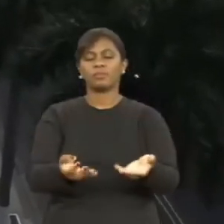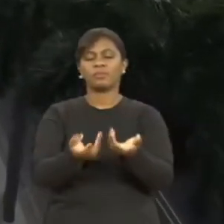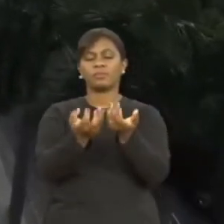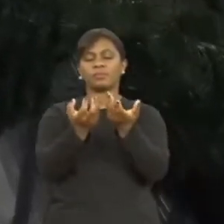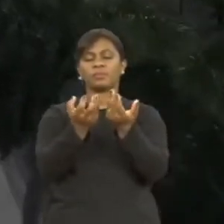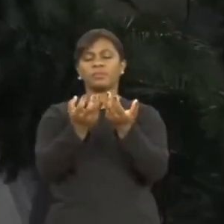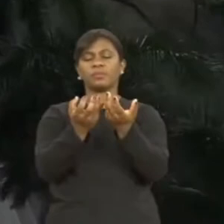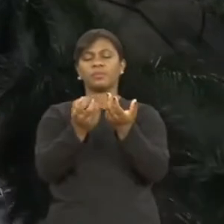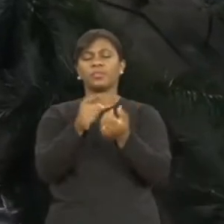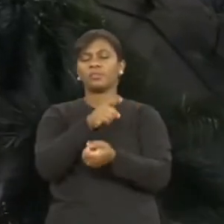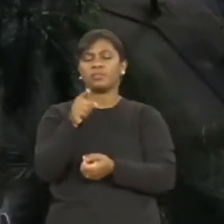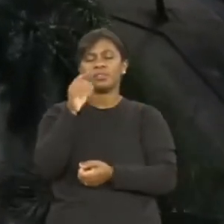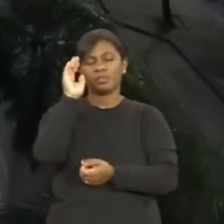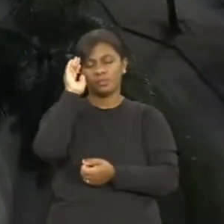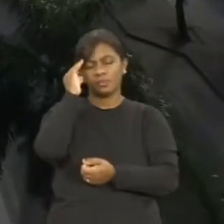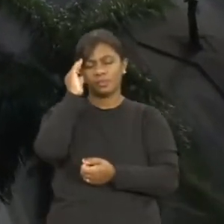e você entendeu